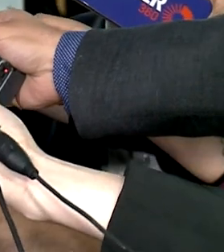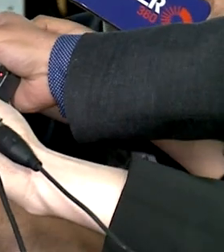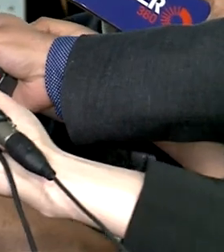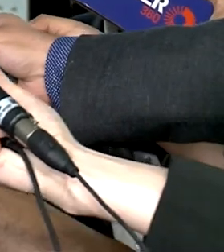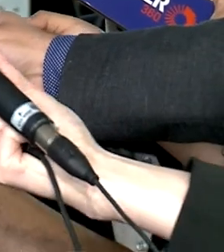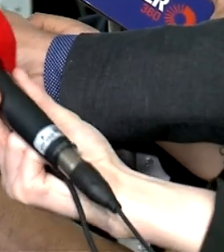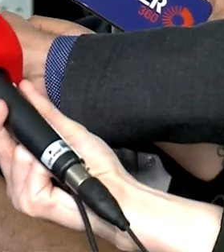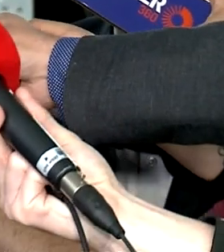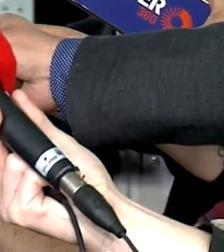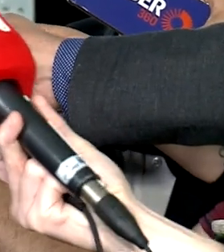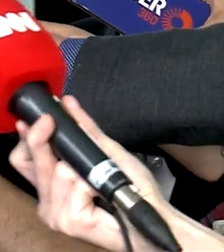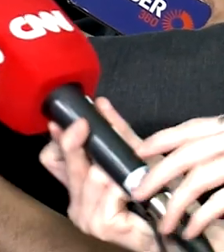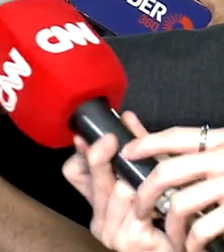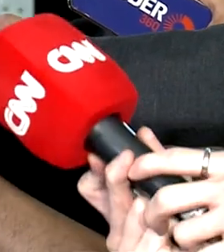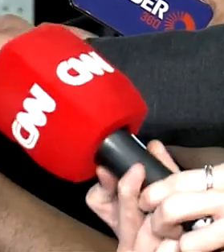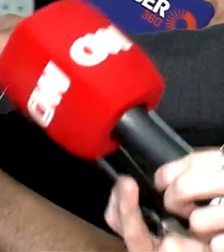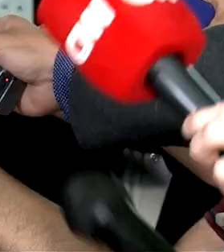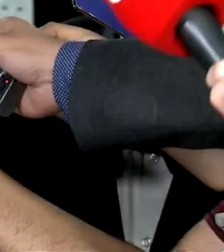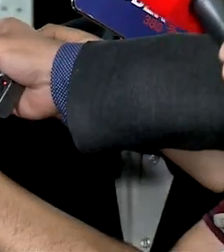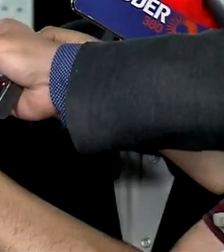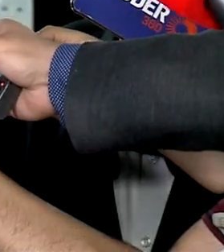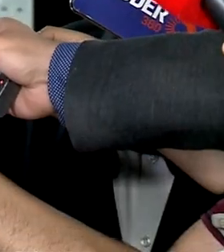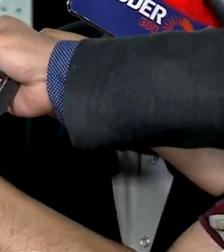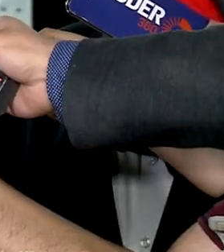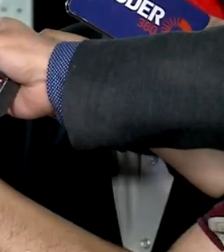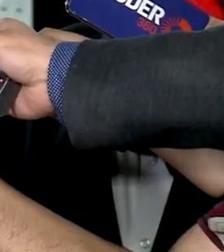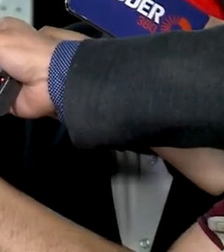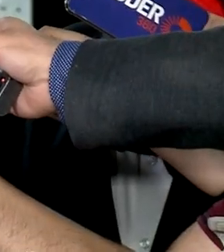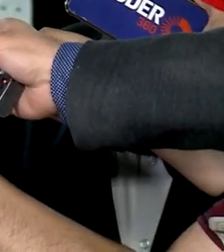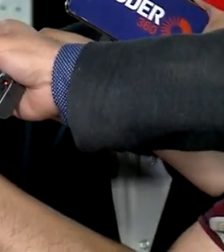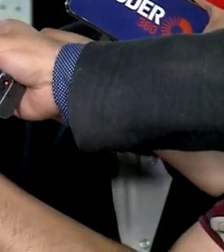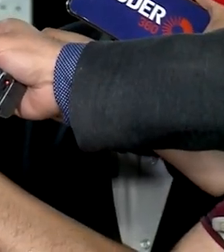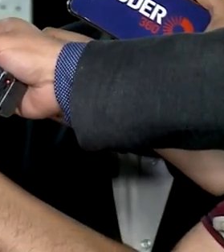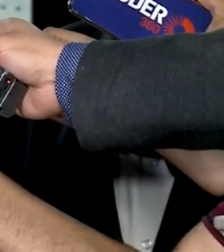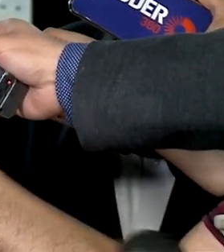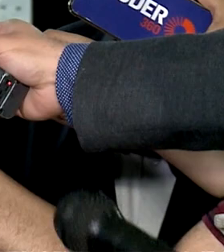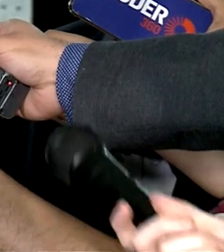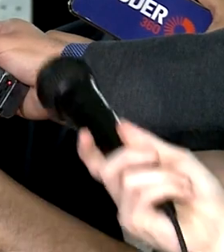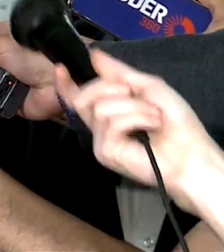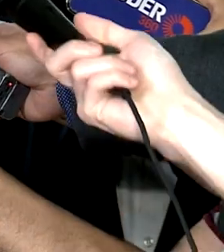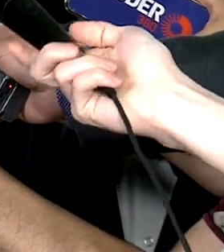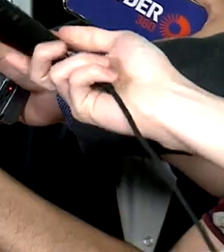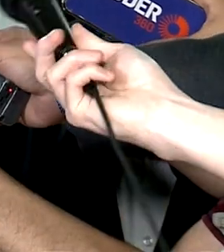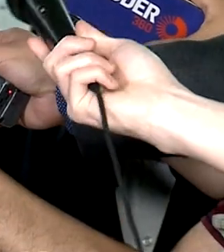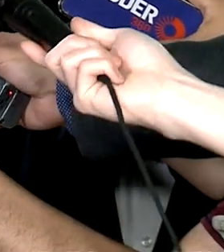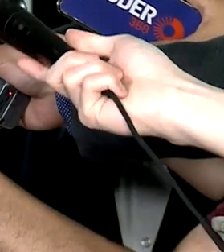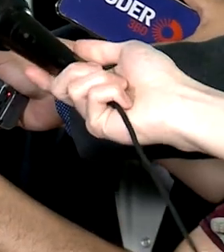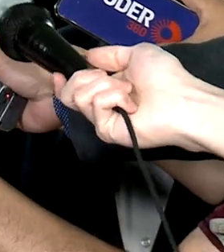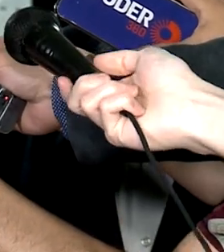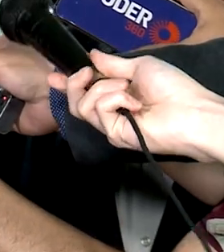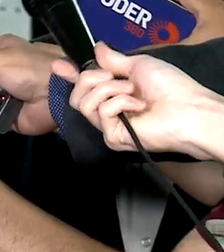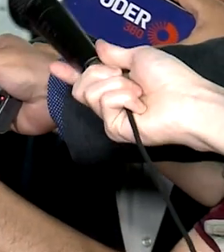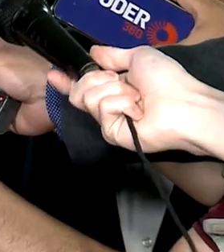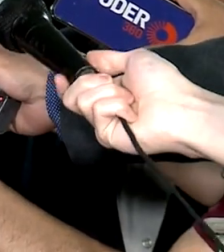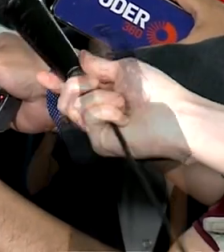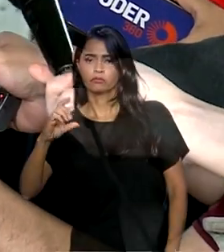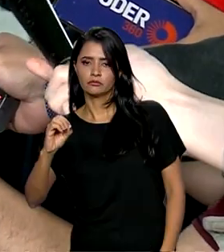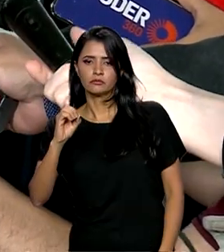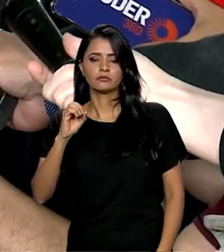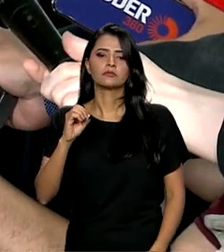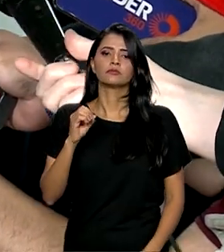que iniciou esse processo se deu da linha de Quixadá,